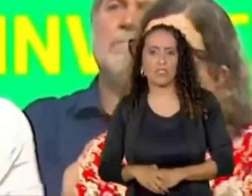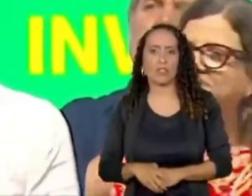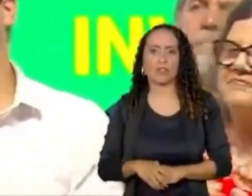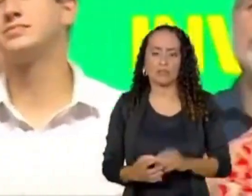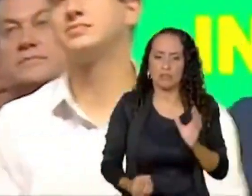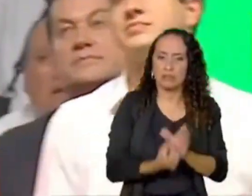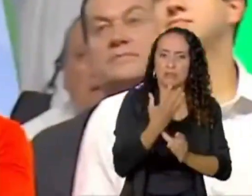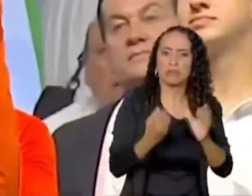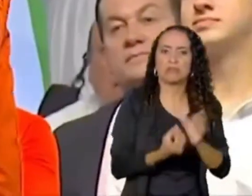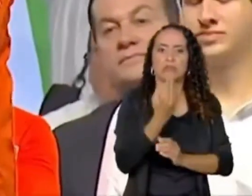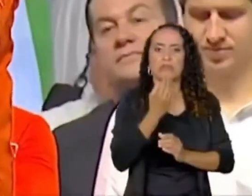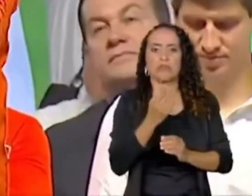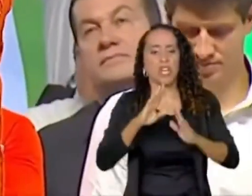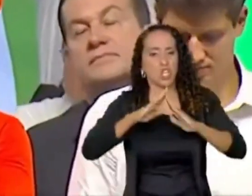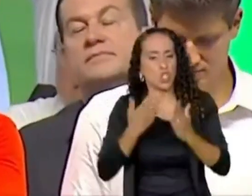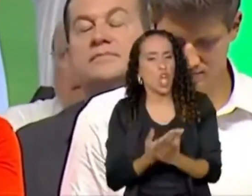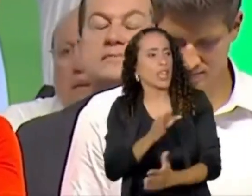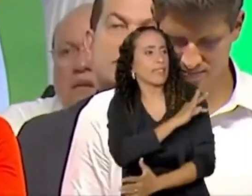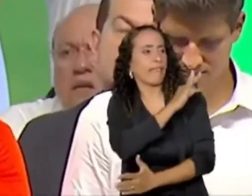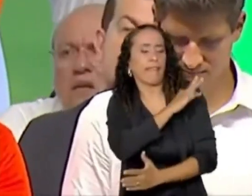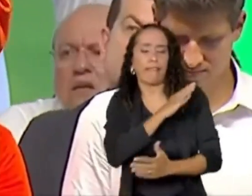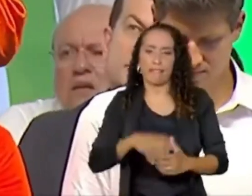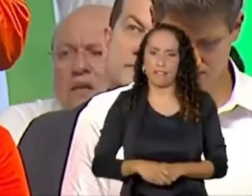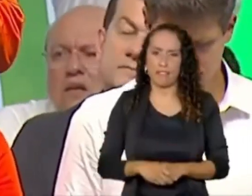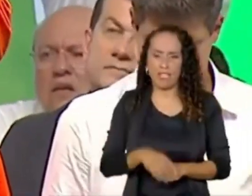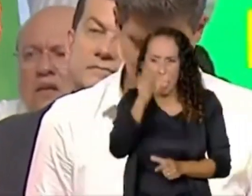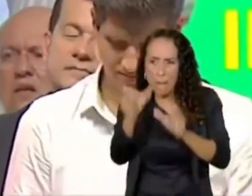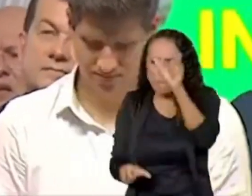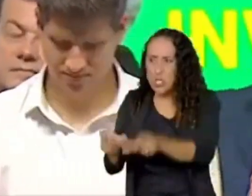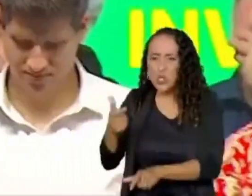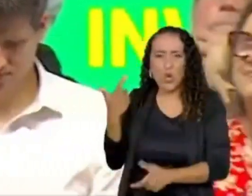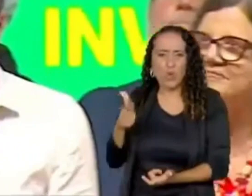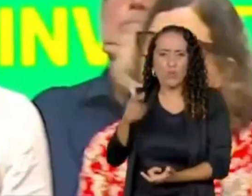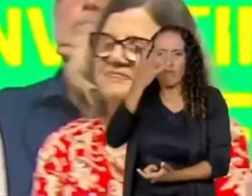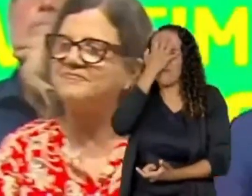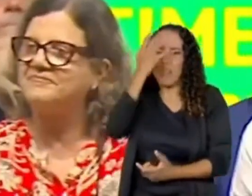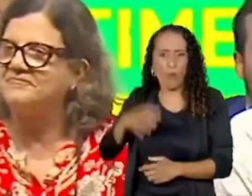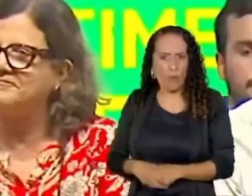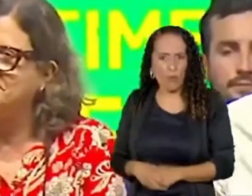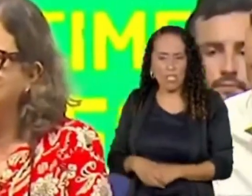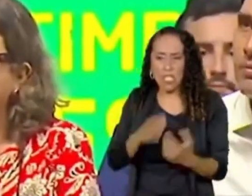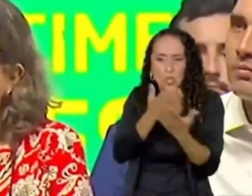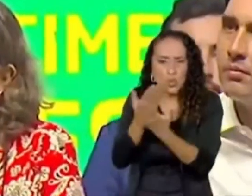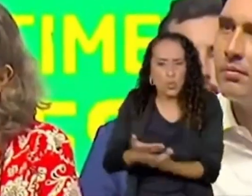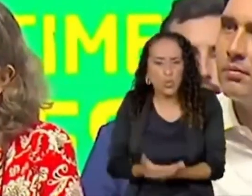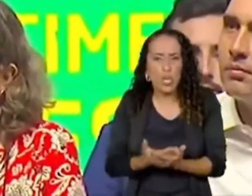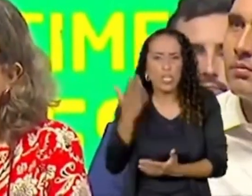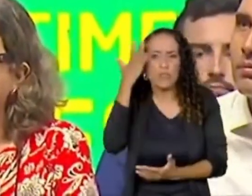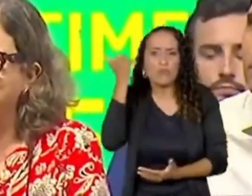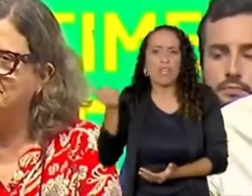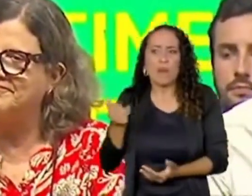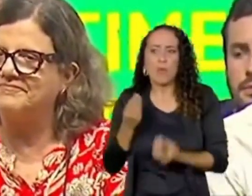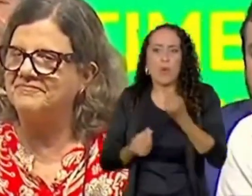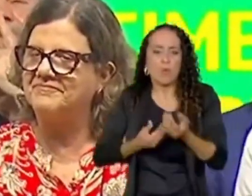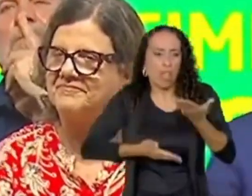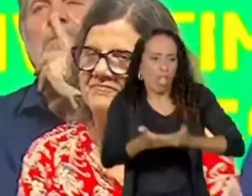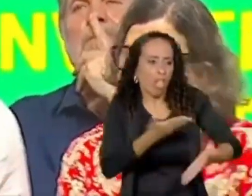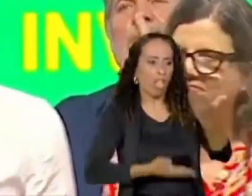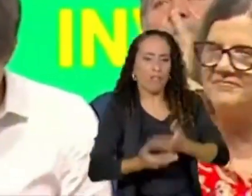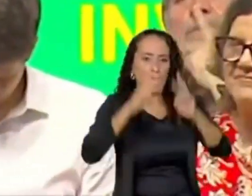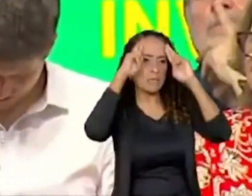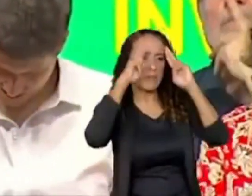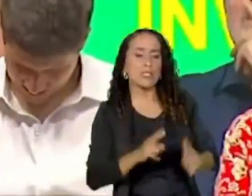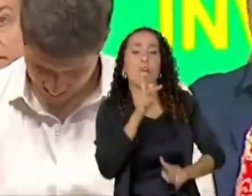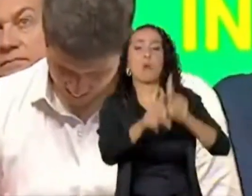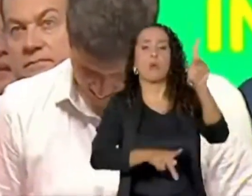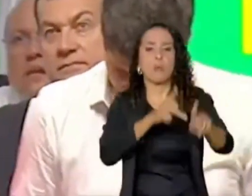essa gente não tem vergonha da cara, com tanto estudo, não sabe como tratar o povo, não sabe como respeitar o povo,